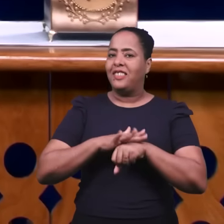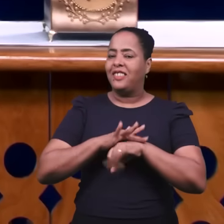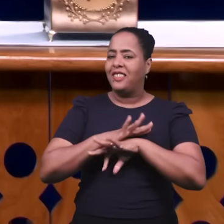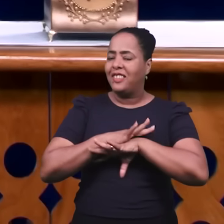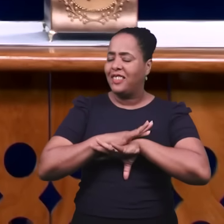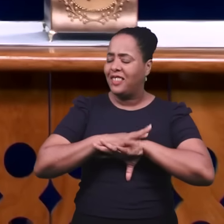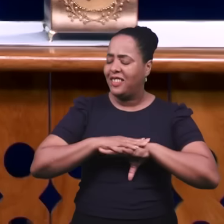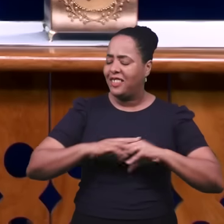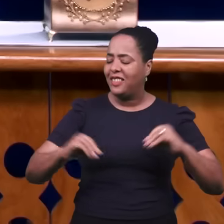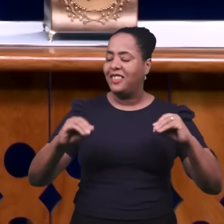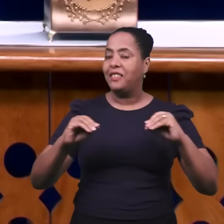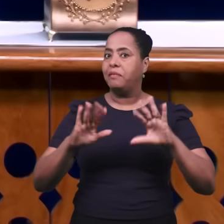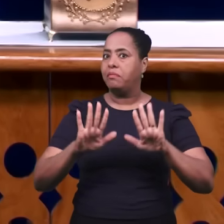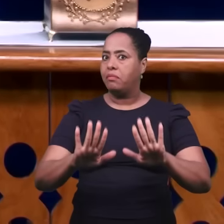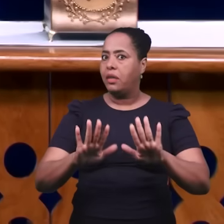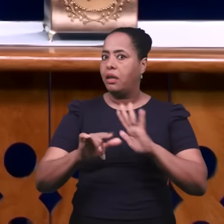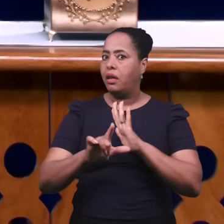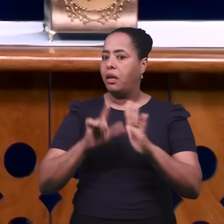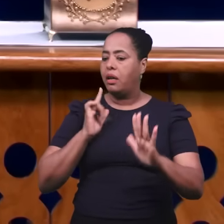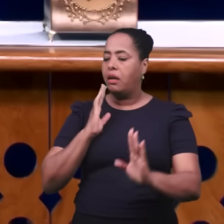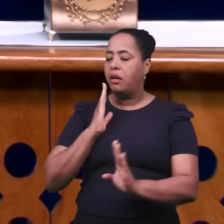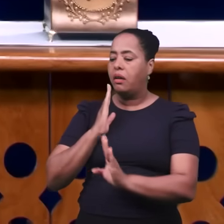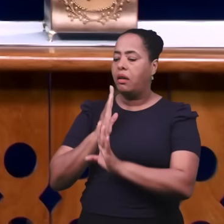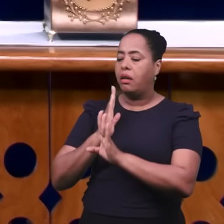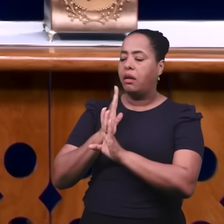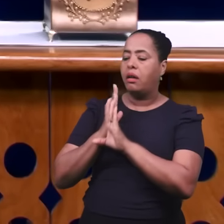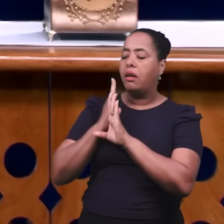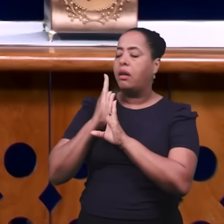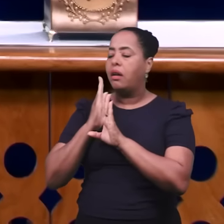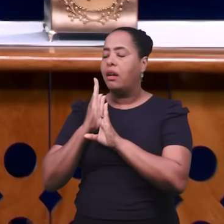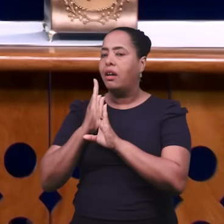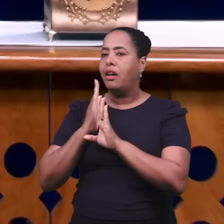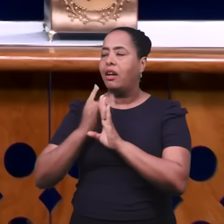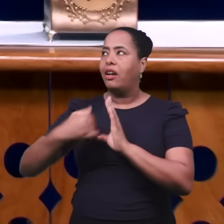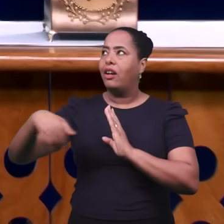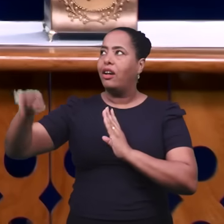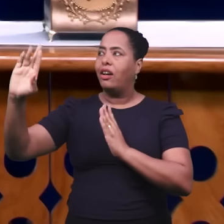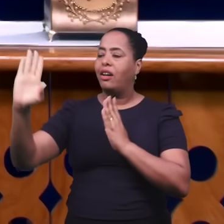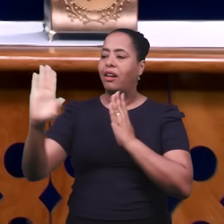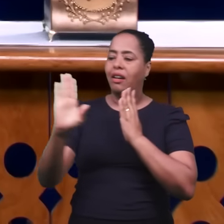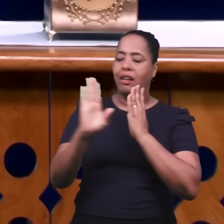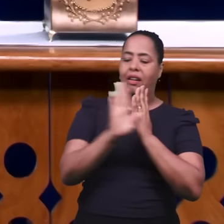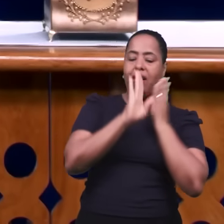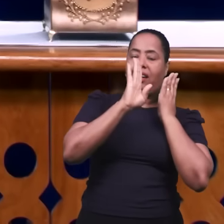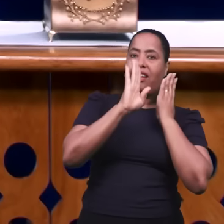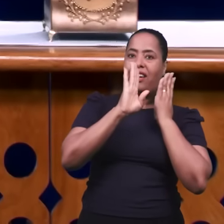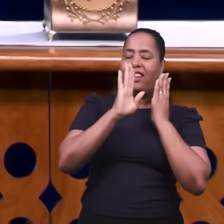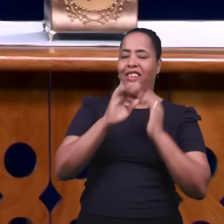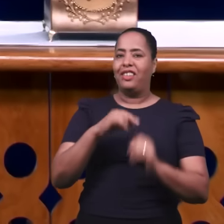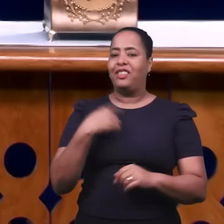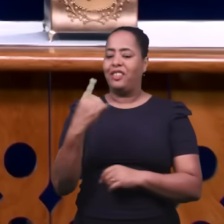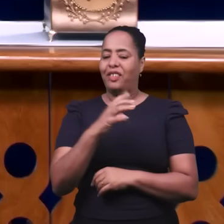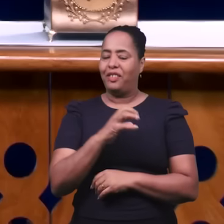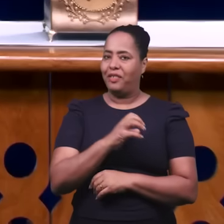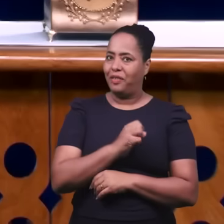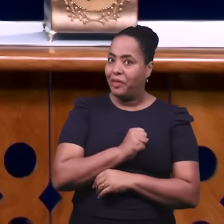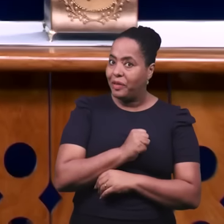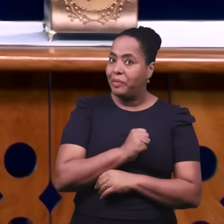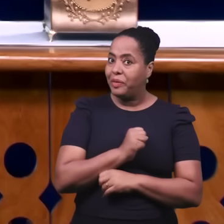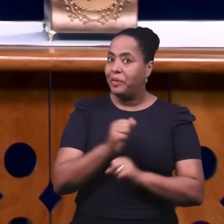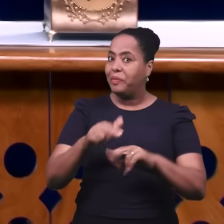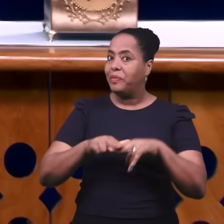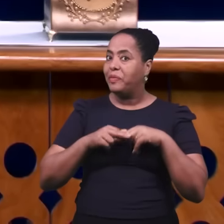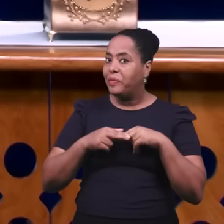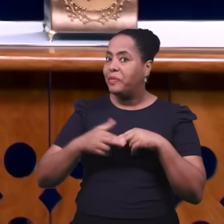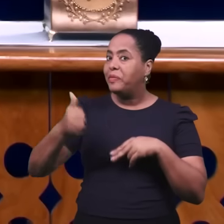feridas, mas antes de encontrá-lo, foi o Senhor que nos encontrou. Nós o amamos porque